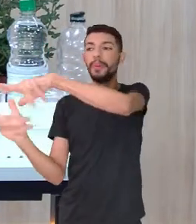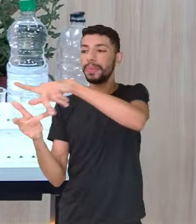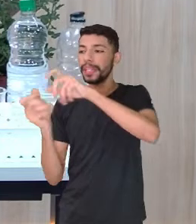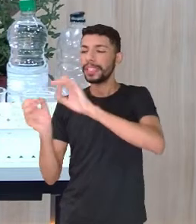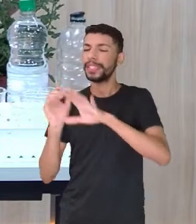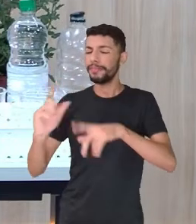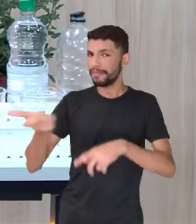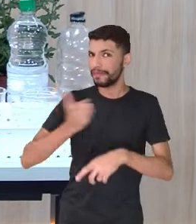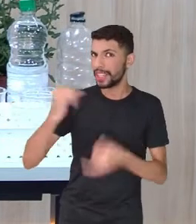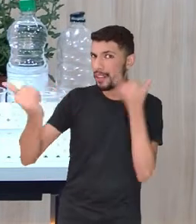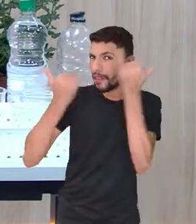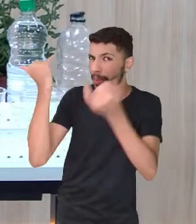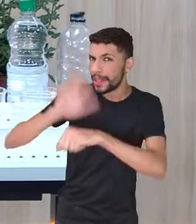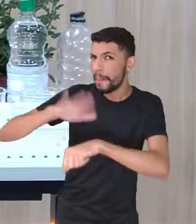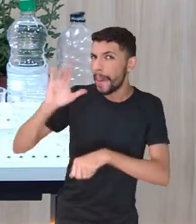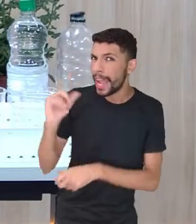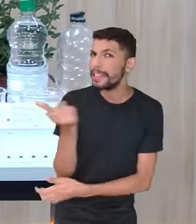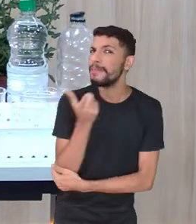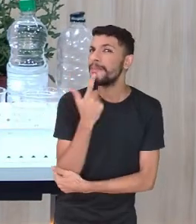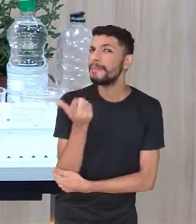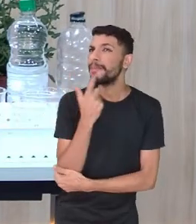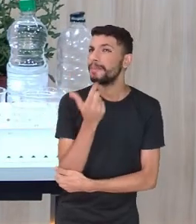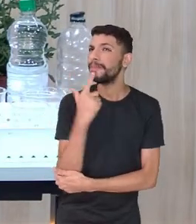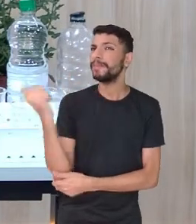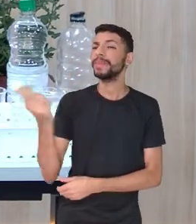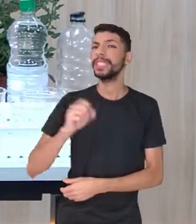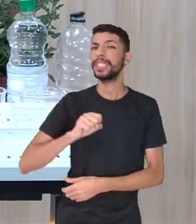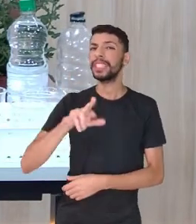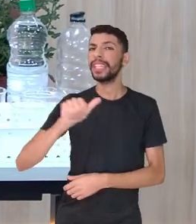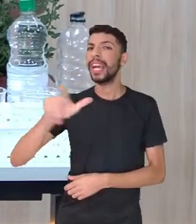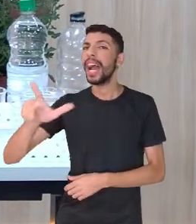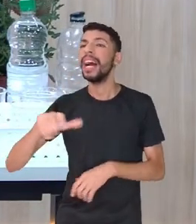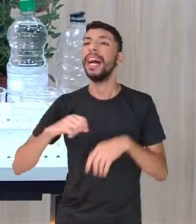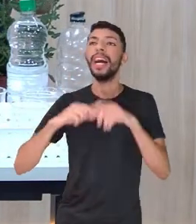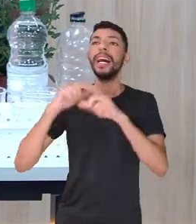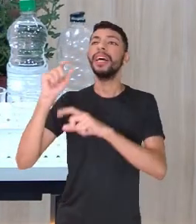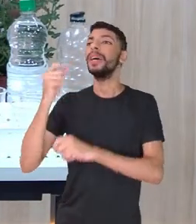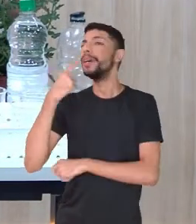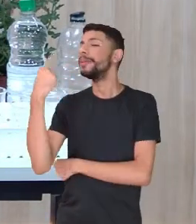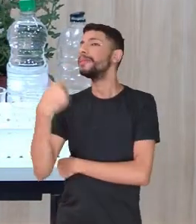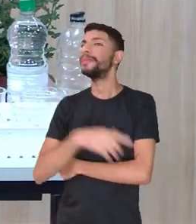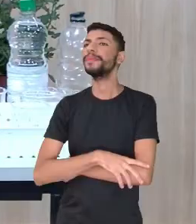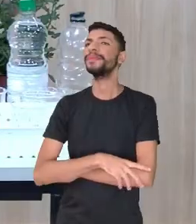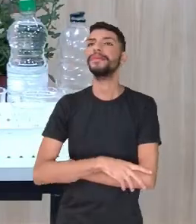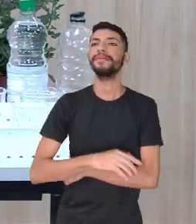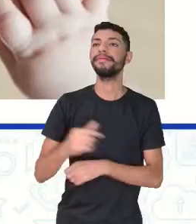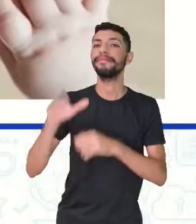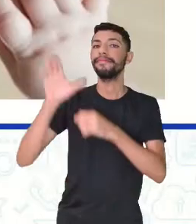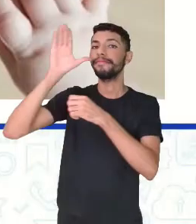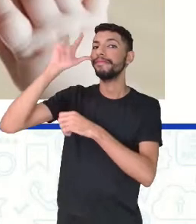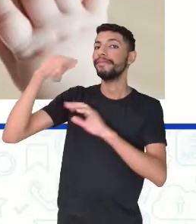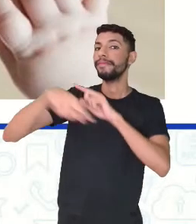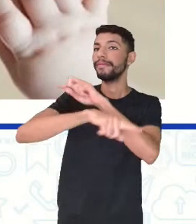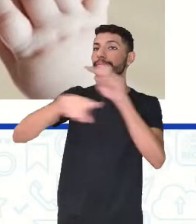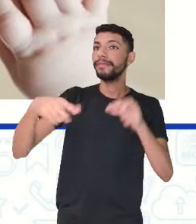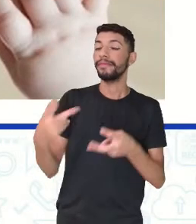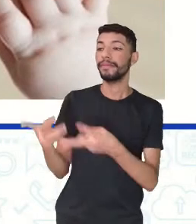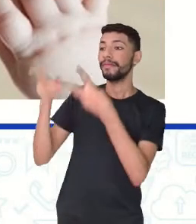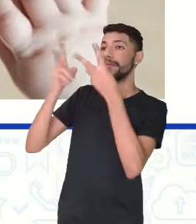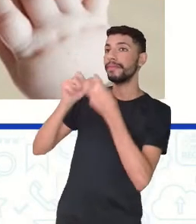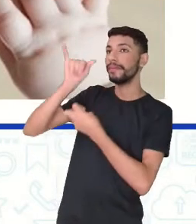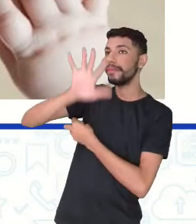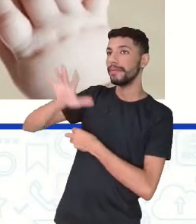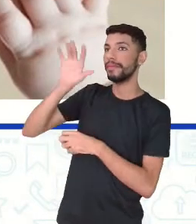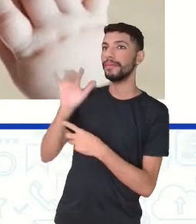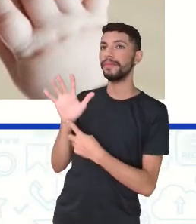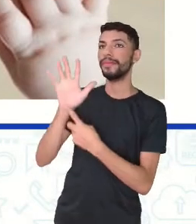mais informações? Será que eu estou trazendo mais curiosidade para vocês? Veja essa curiosidade. Observem a imagem